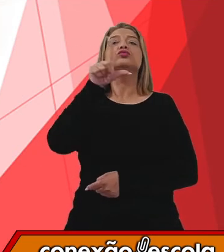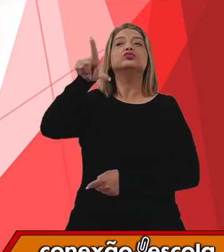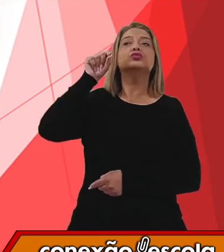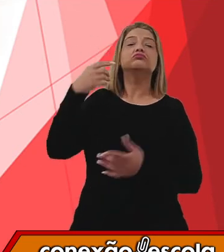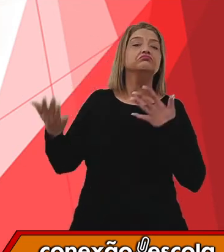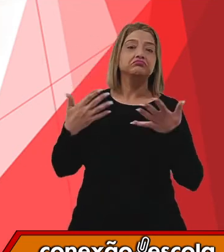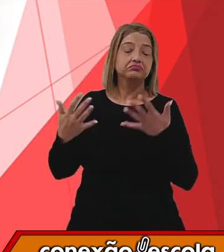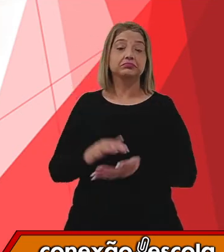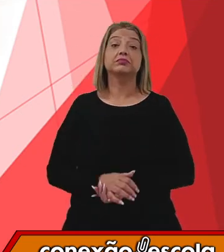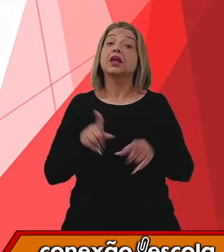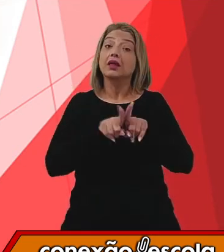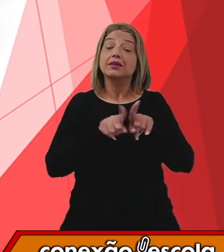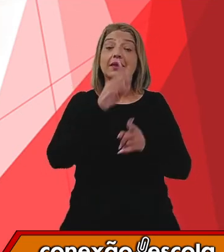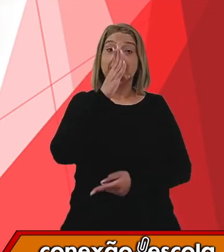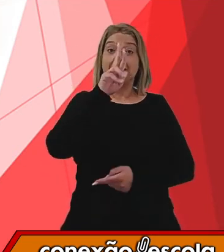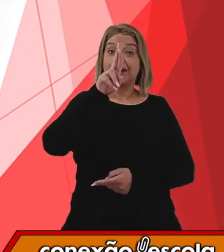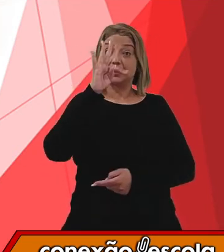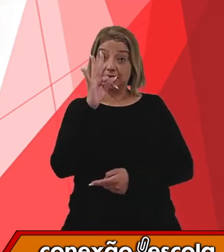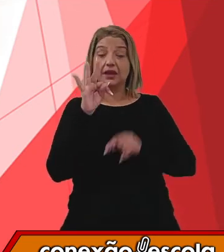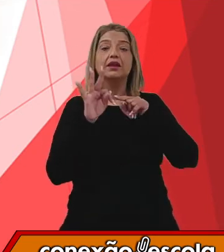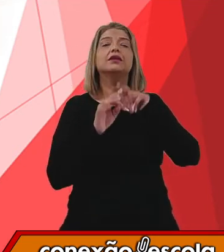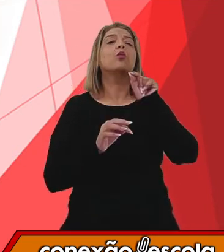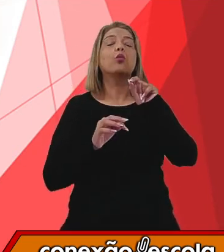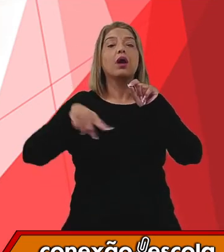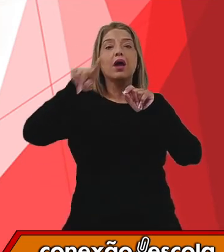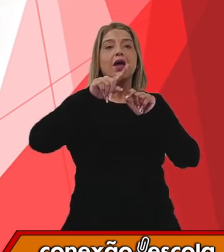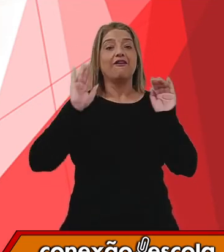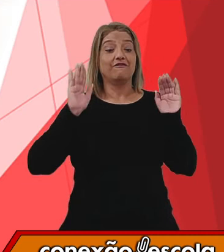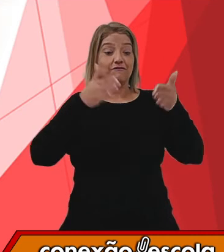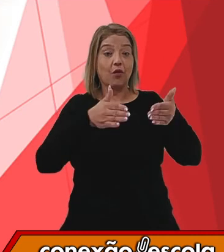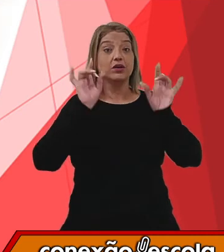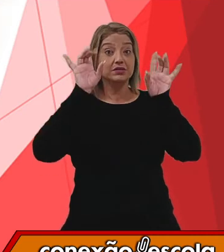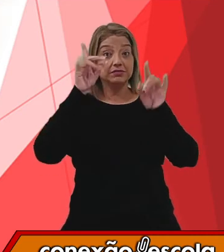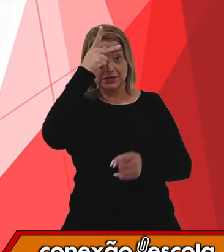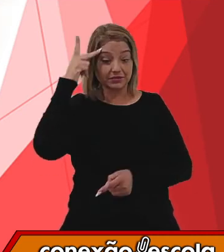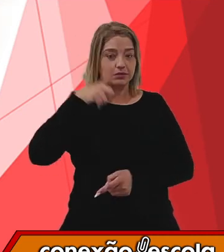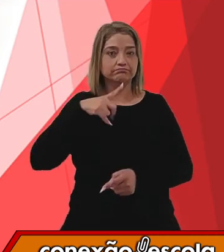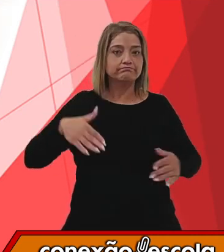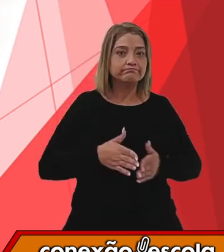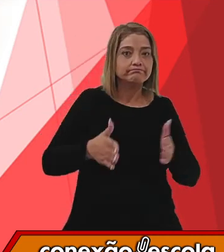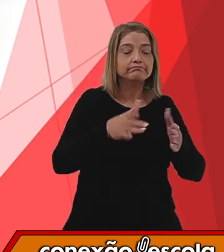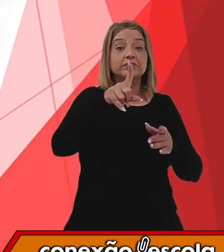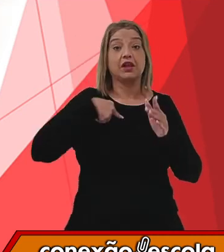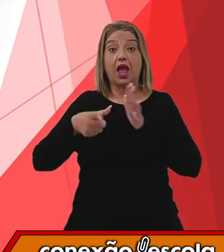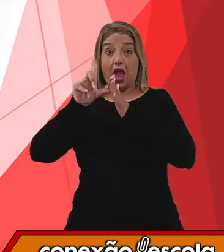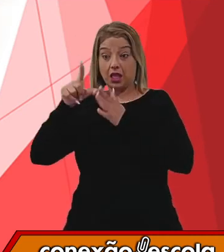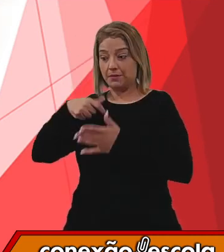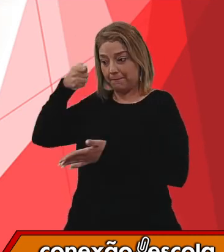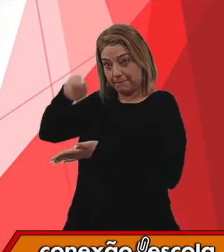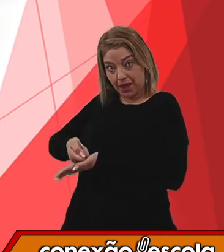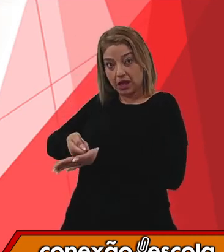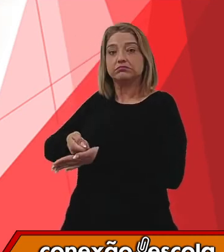O BRT utiliza vias exclusivas e o pagamento acontece antes do embarque, tornando a